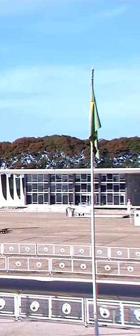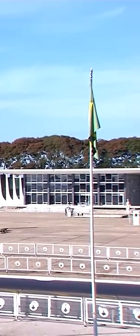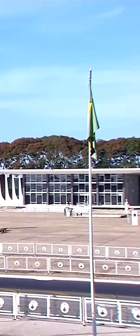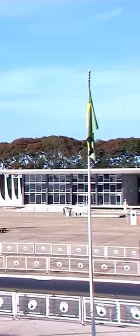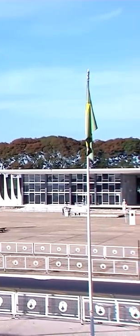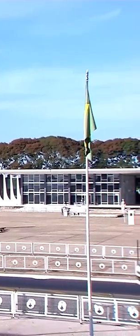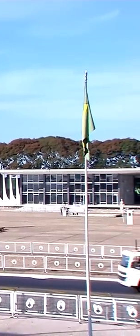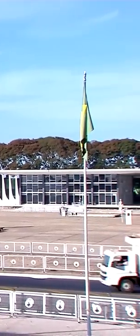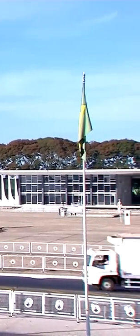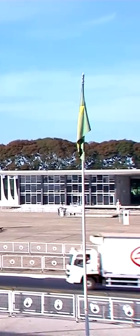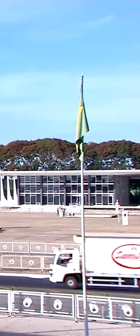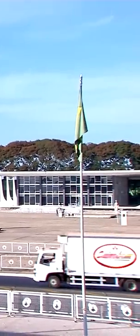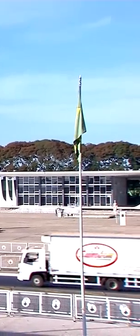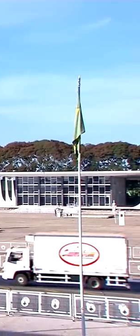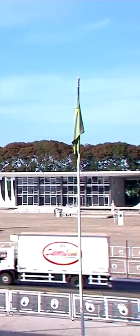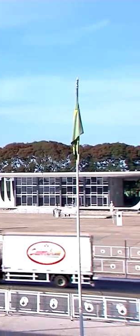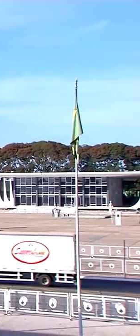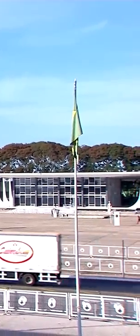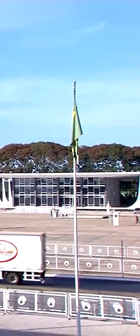Legenda Adriana